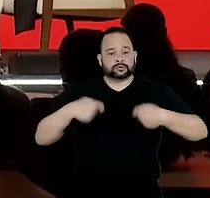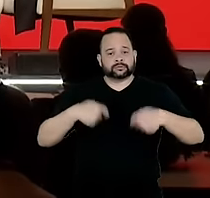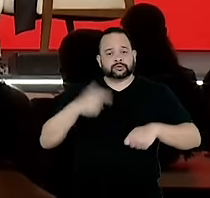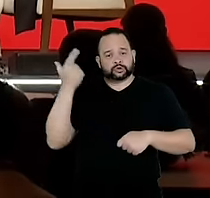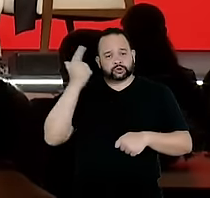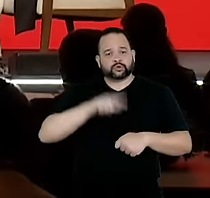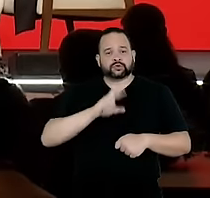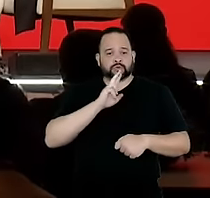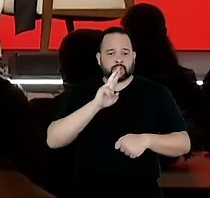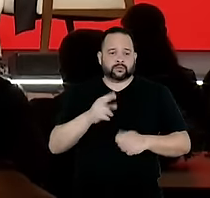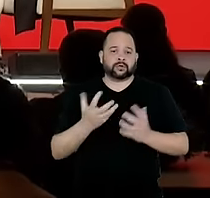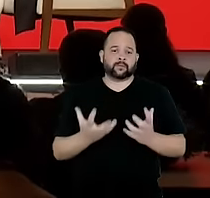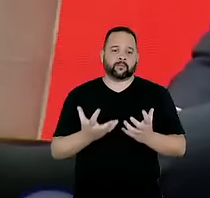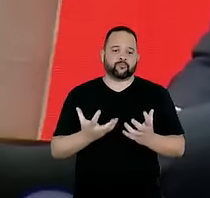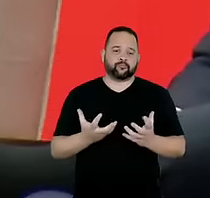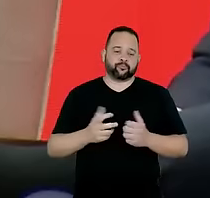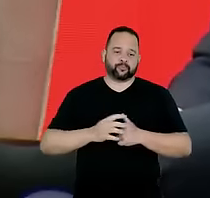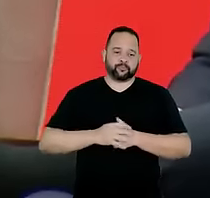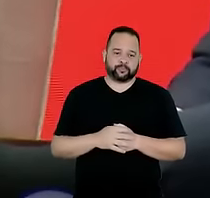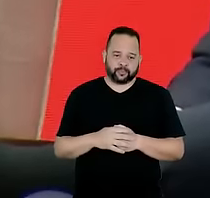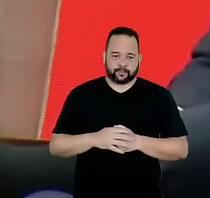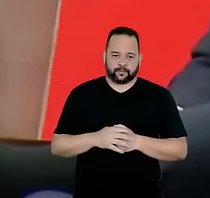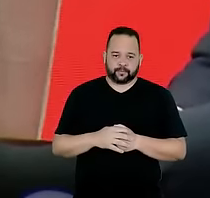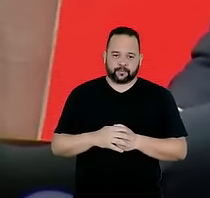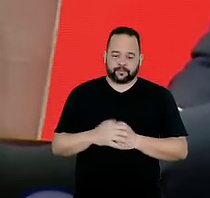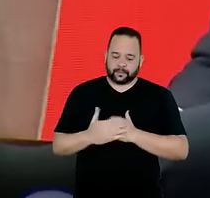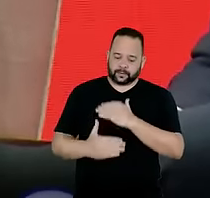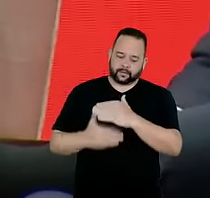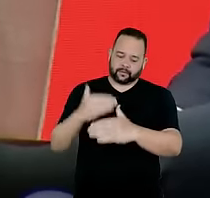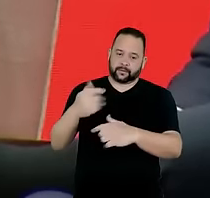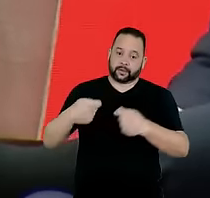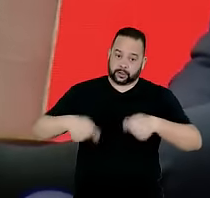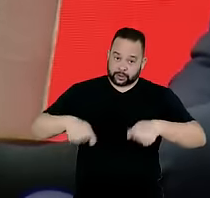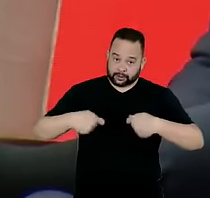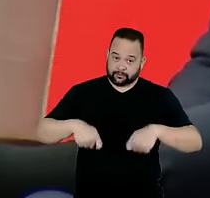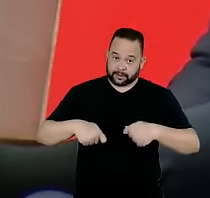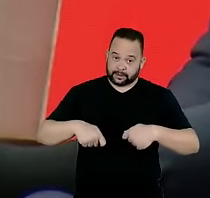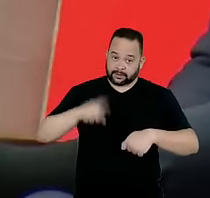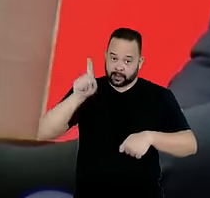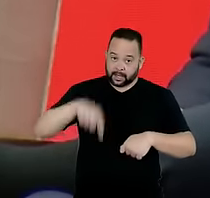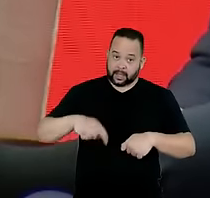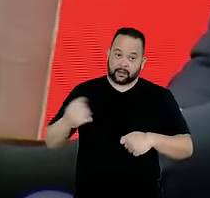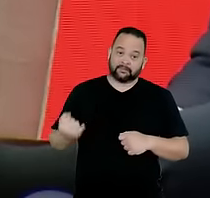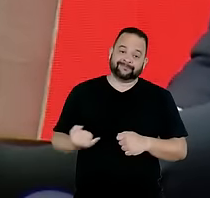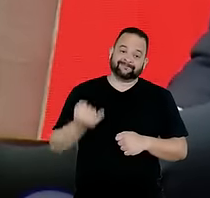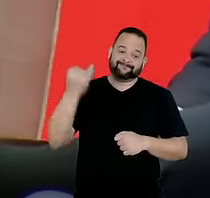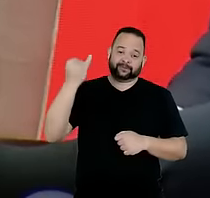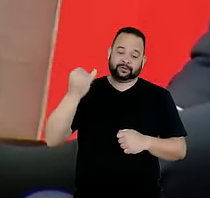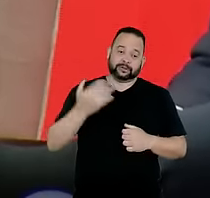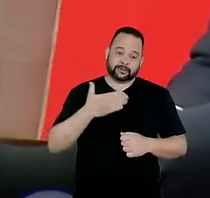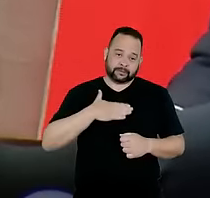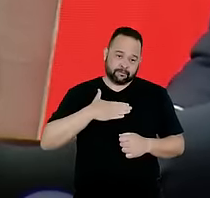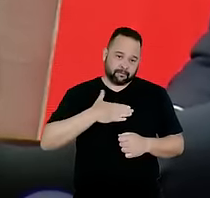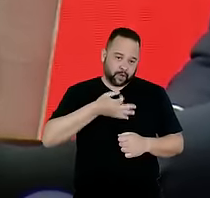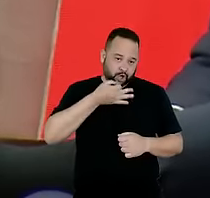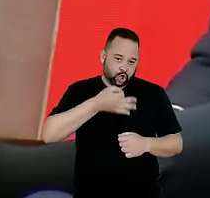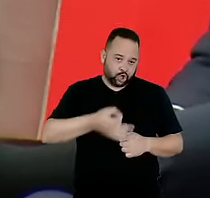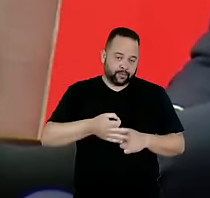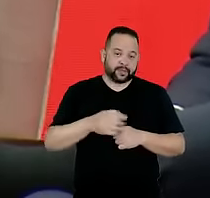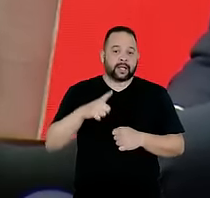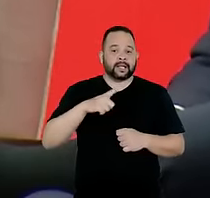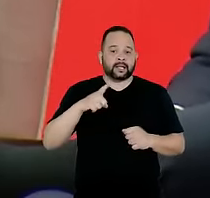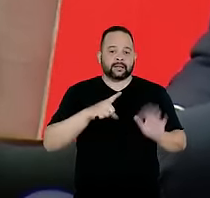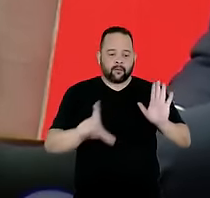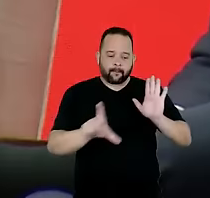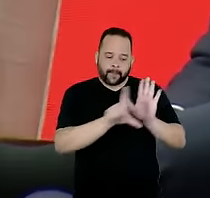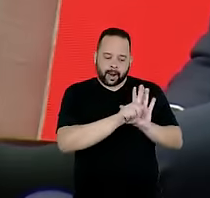eh um outro passo que a gente precisa ter e esse é o mais importante a meu ver nesse momento é ter uma regulação adequada para